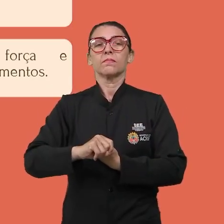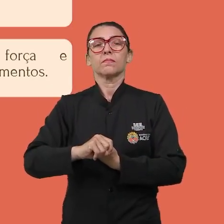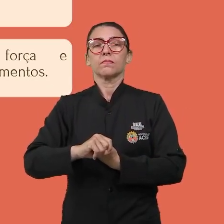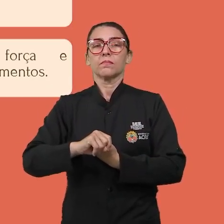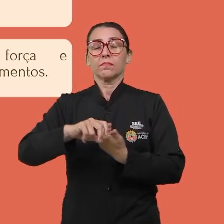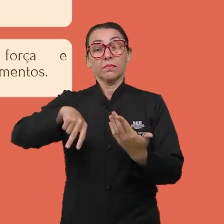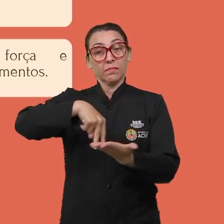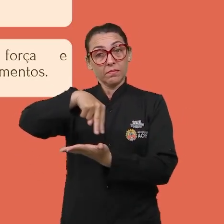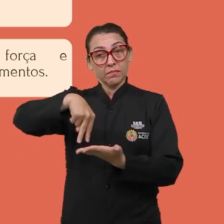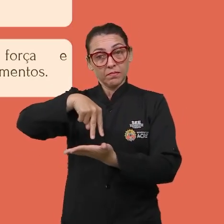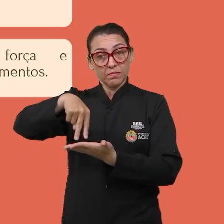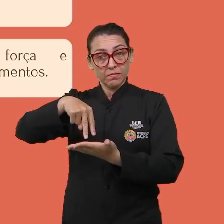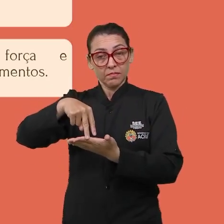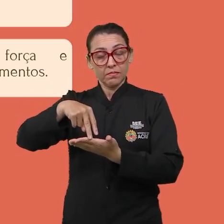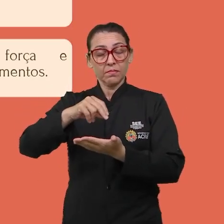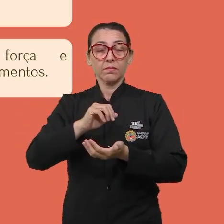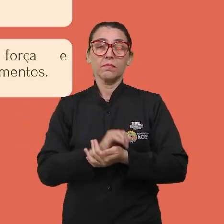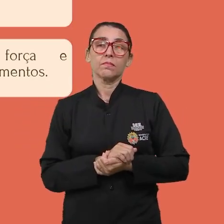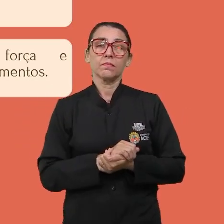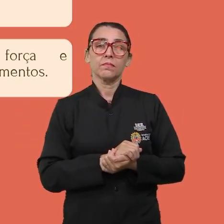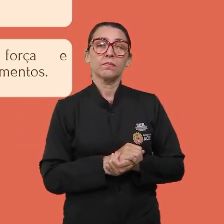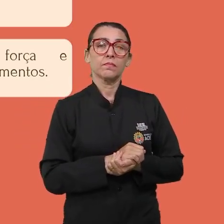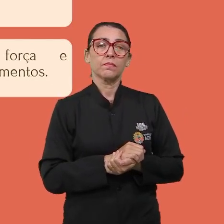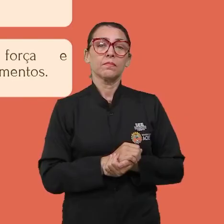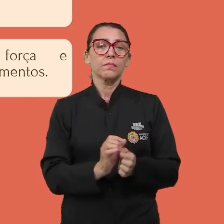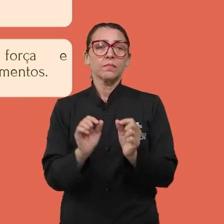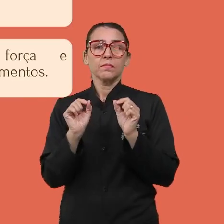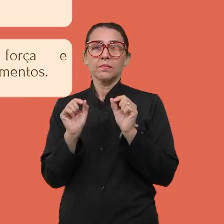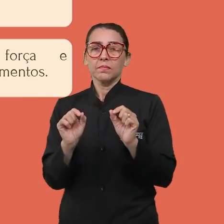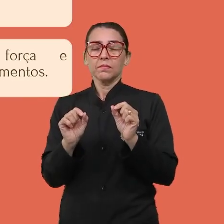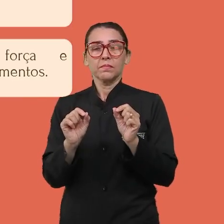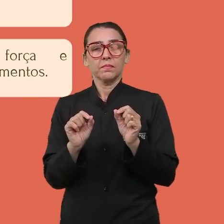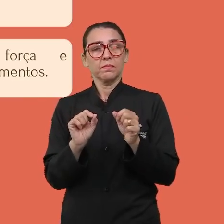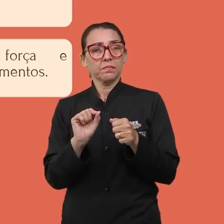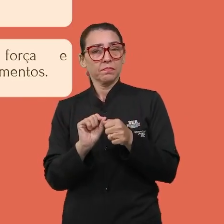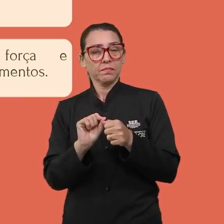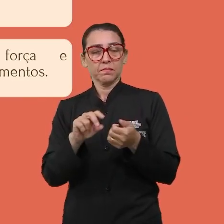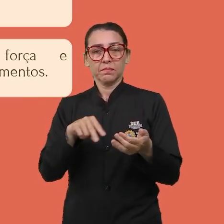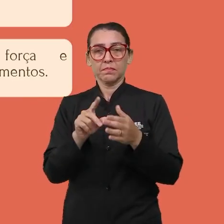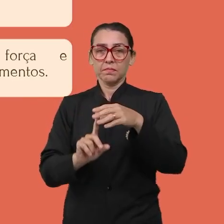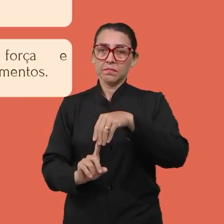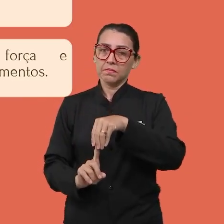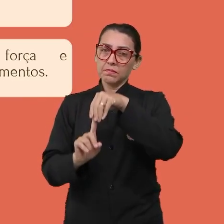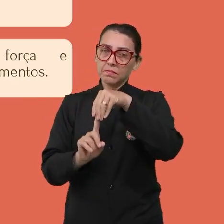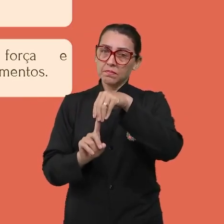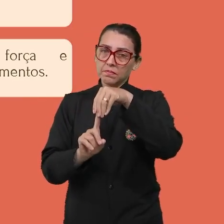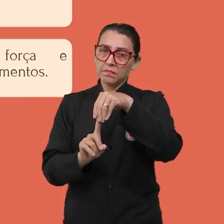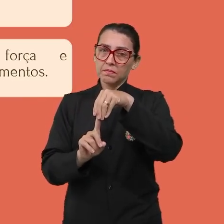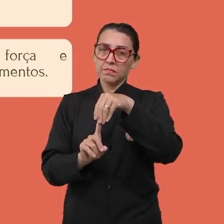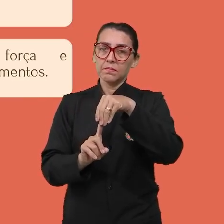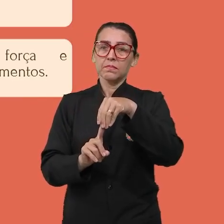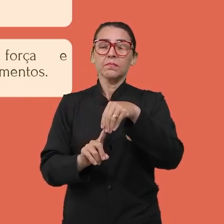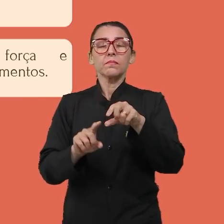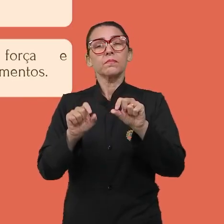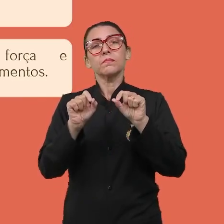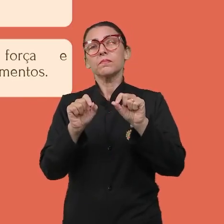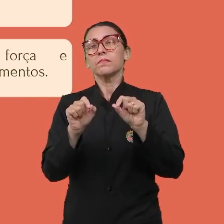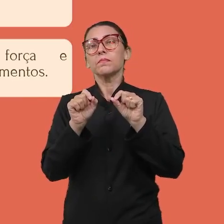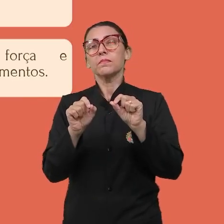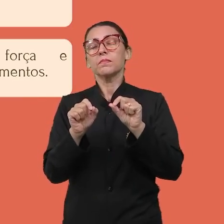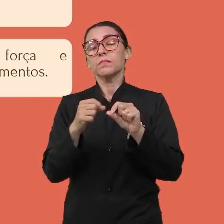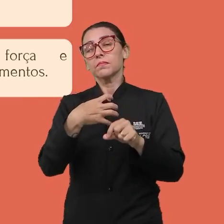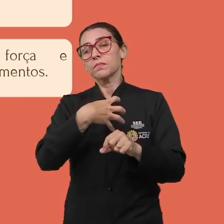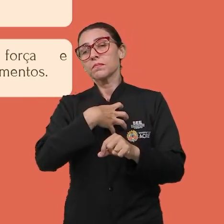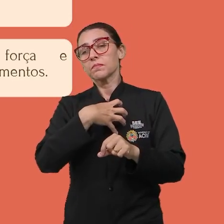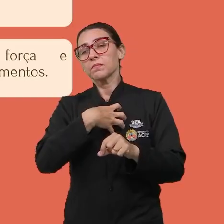da dança. E os elementos da dança é o que torna uma dança única, né? O que torna é a